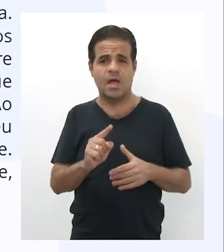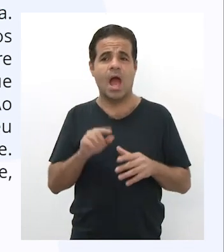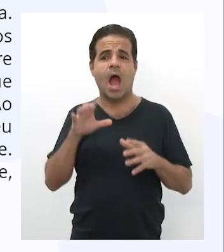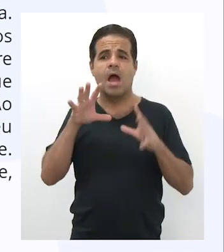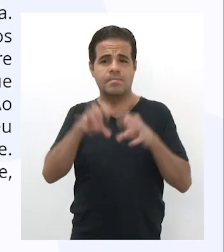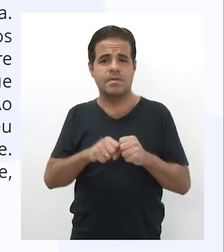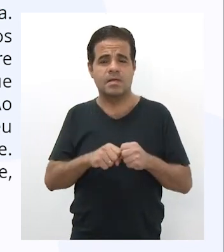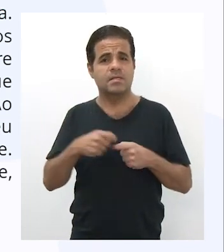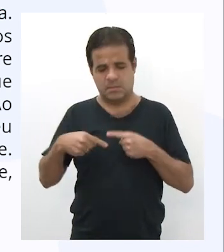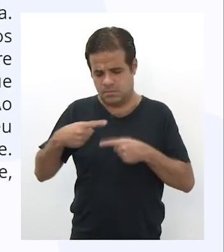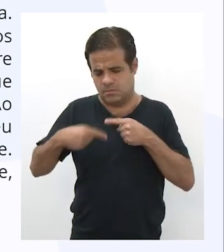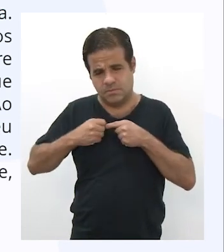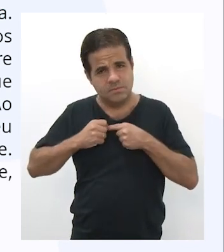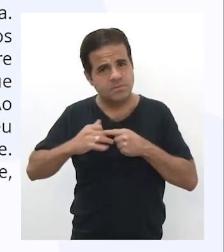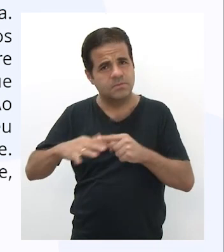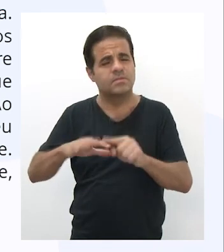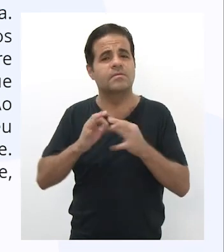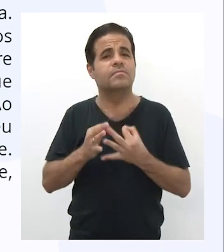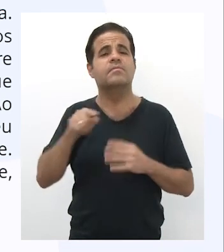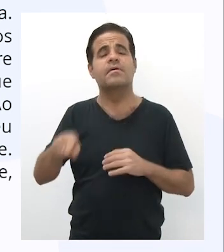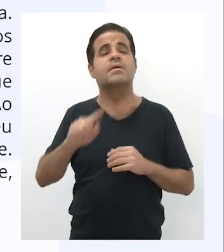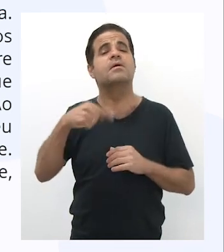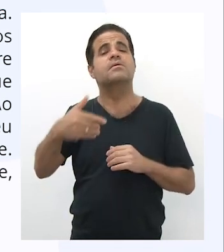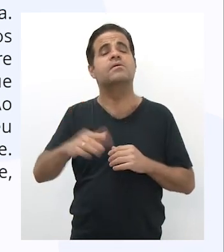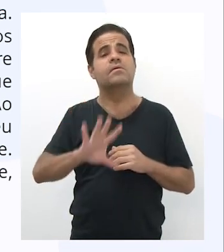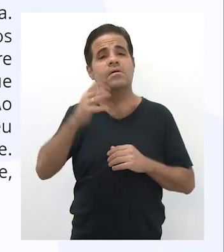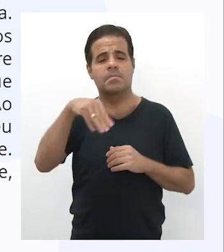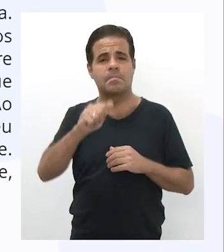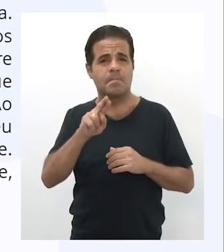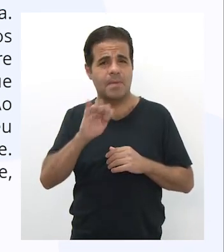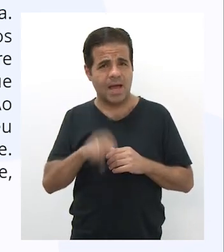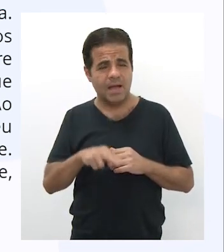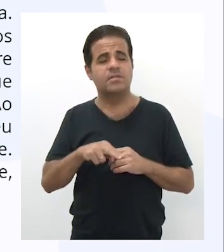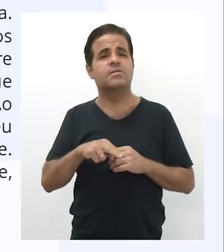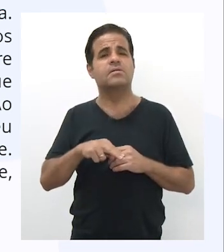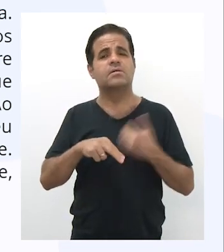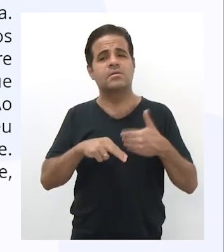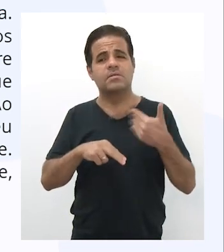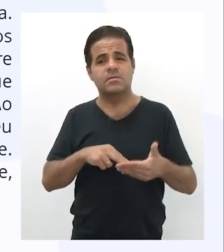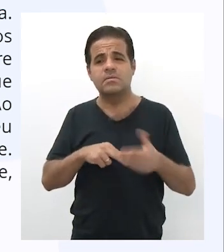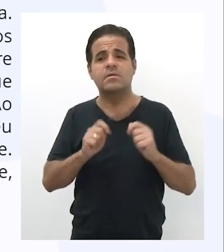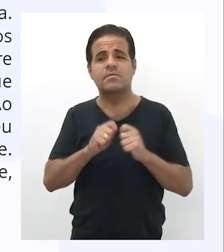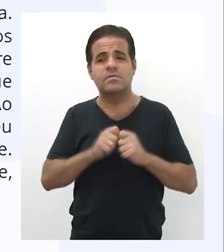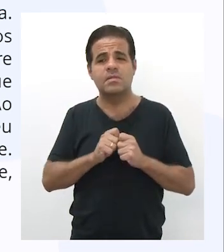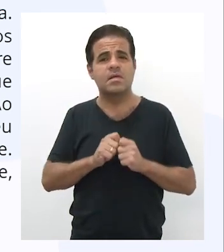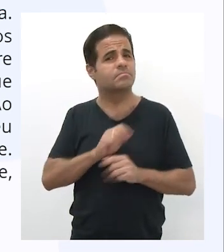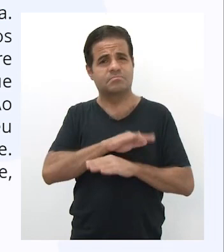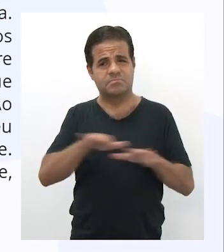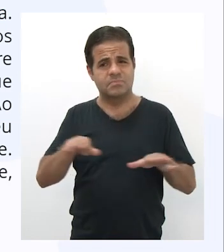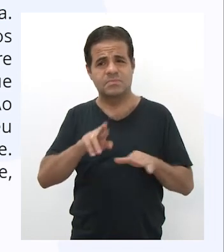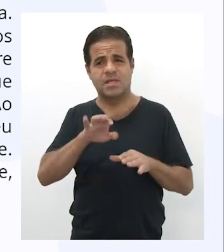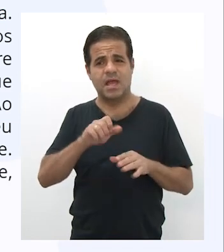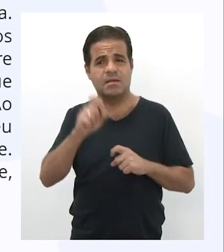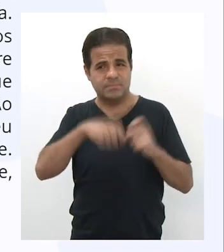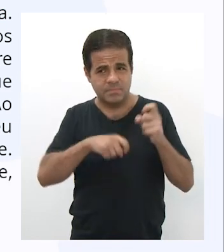ter descendência. Entretanto, Marte desposou Réia, e ela deu à